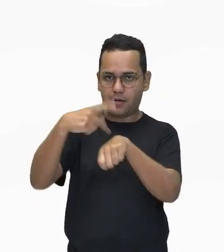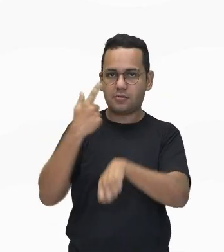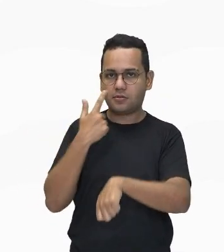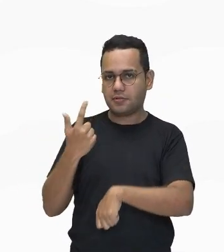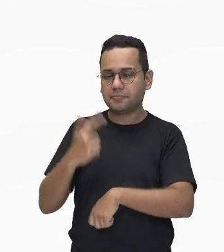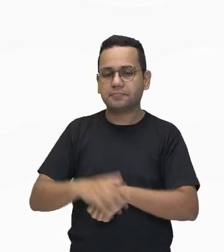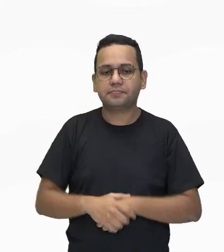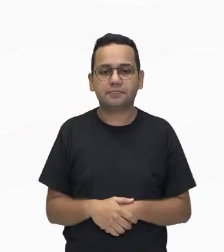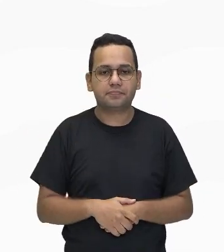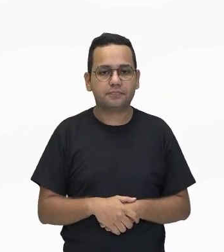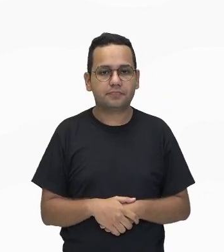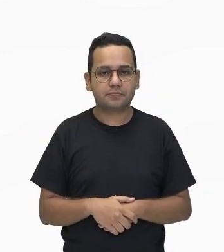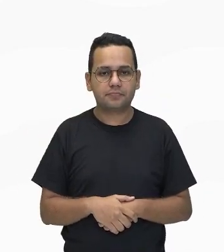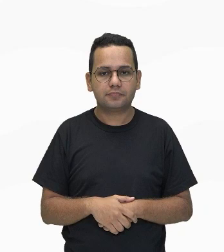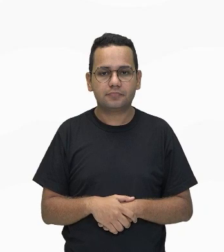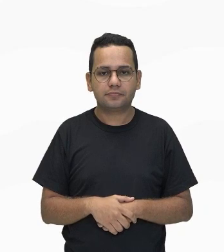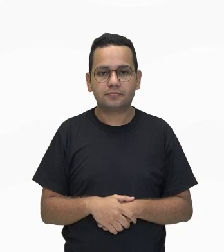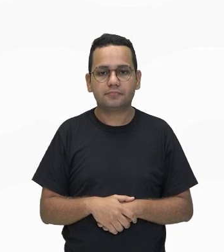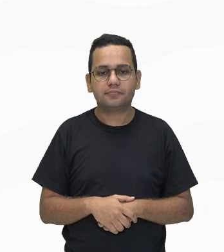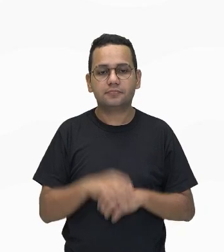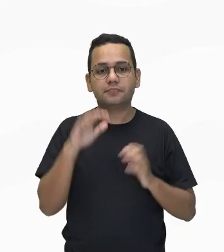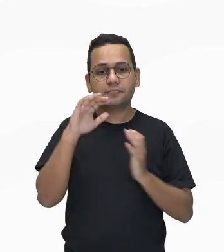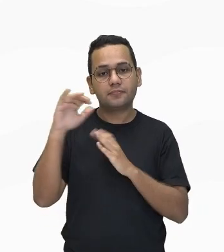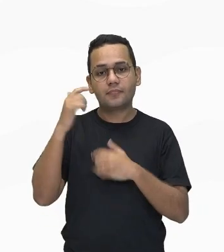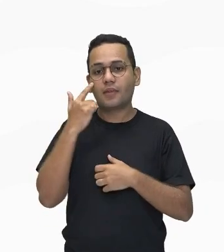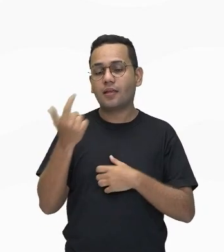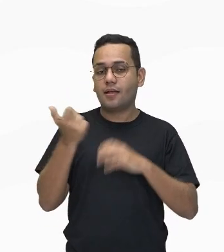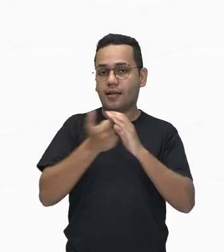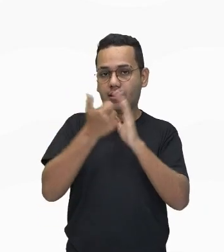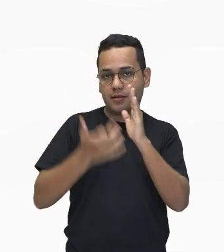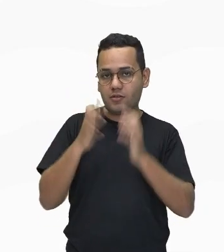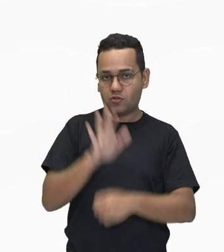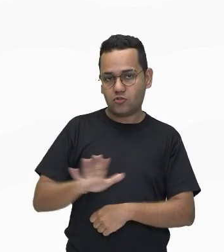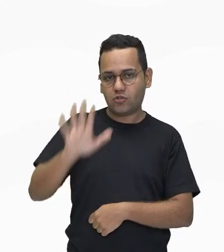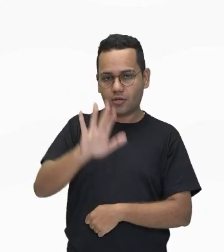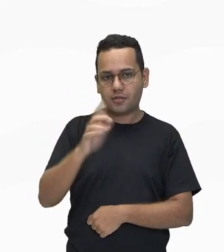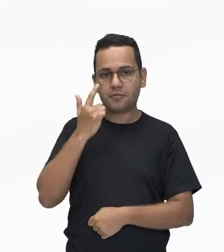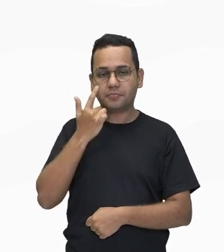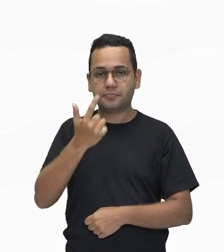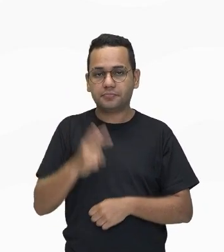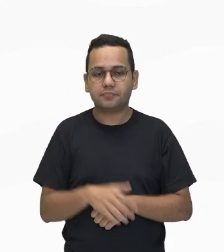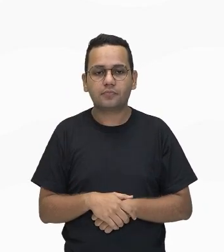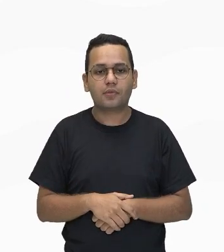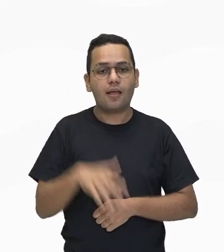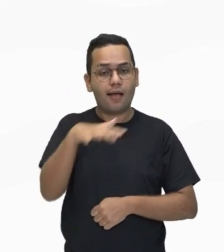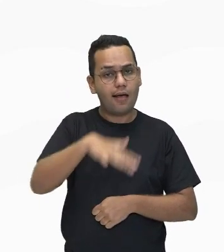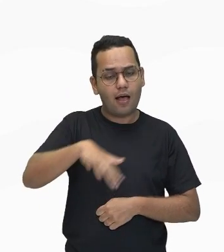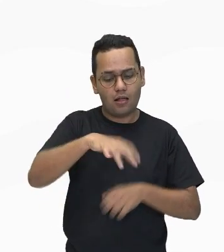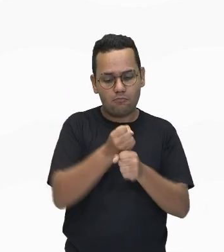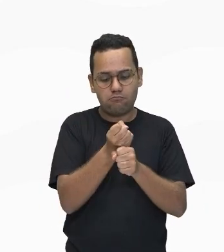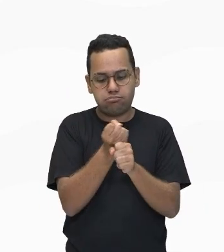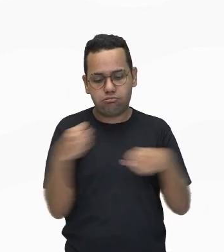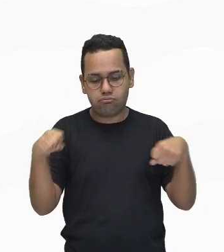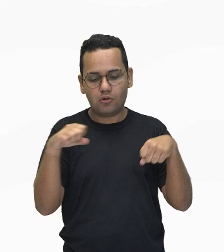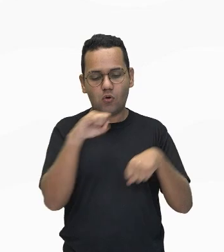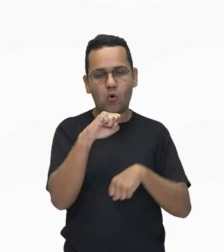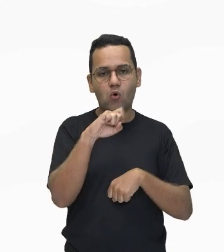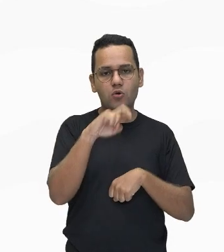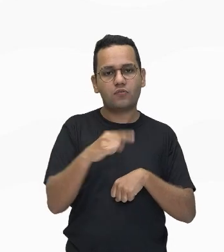as características gerais dessa Pan-Amazônia, professor. Olha só, é uma área formada ali por